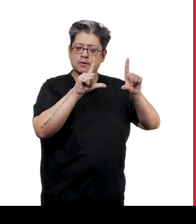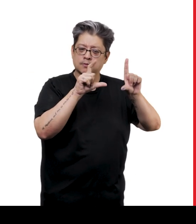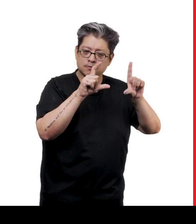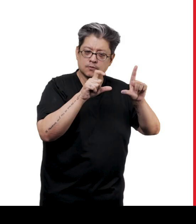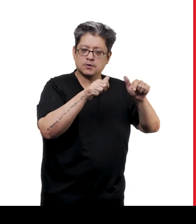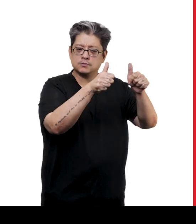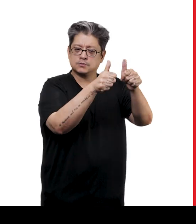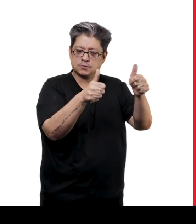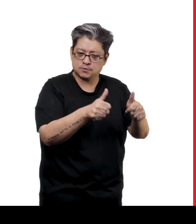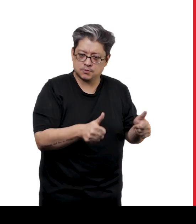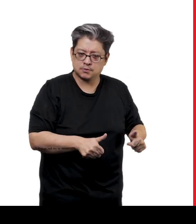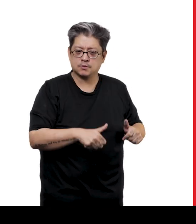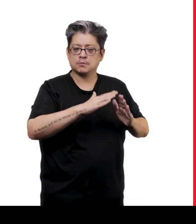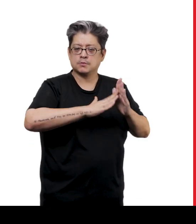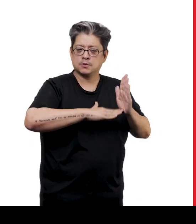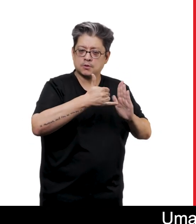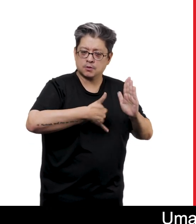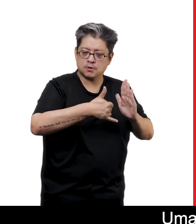obras.